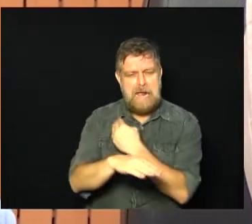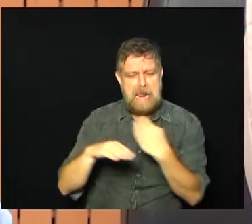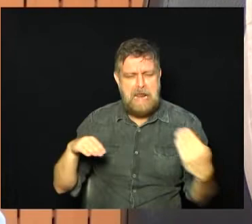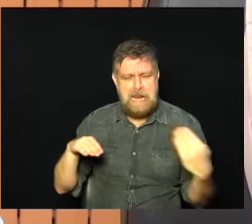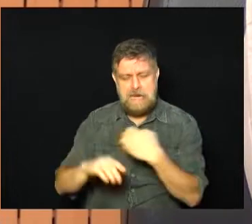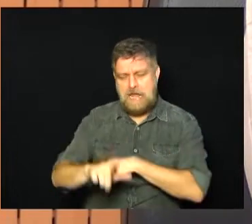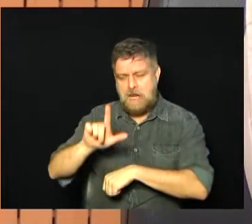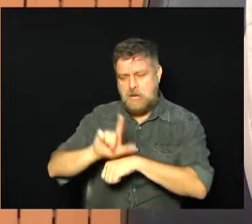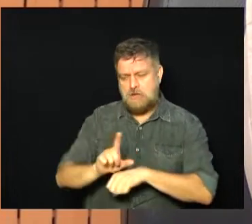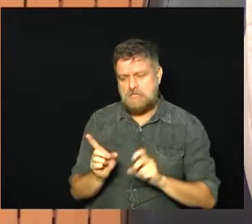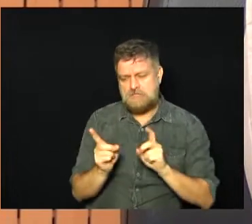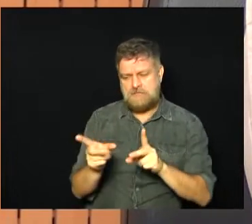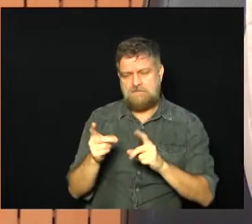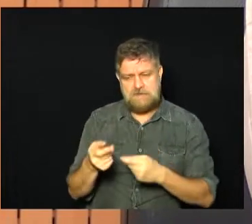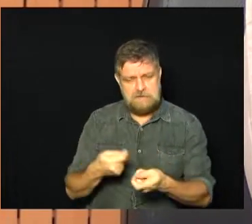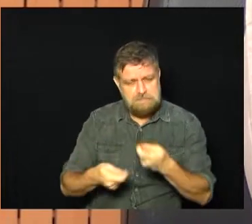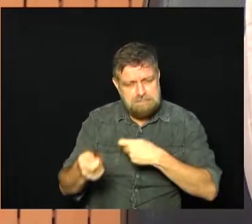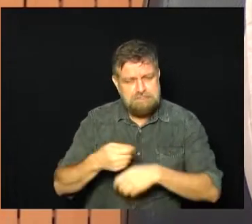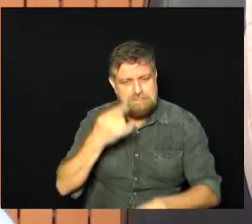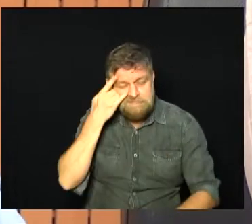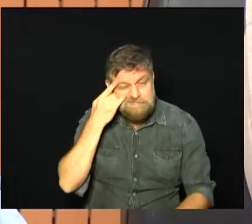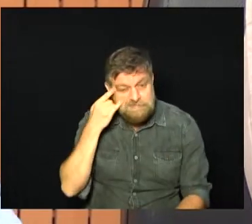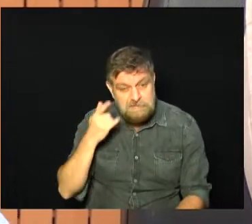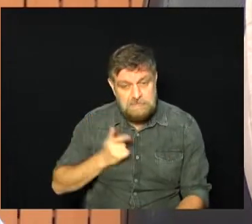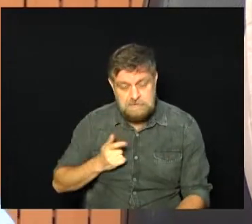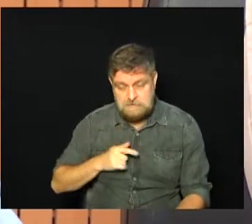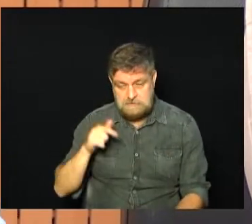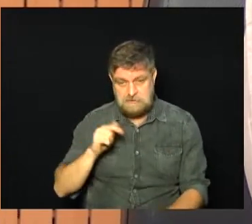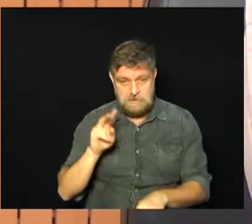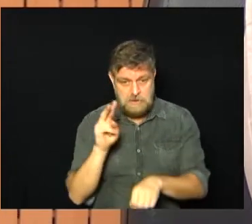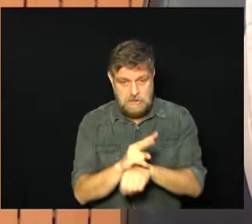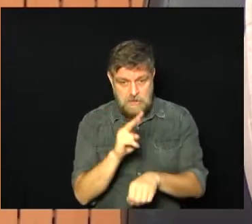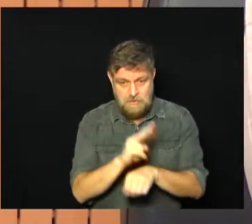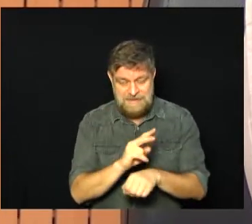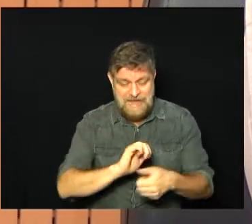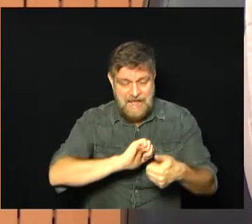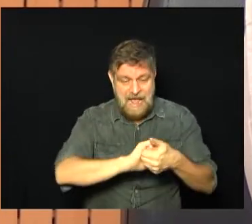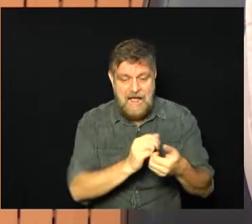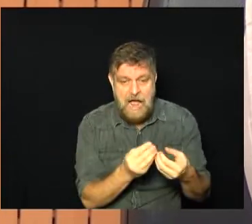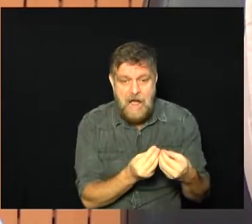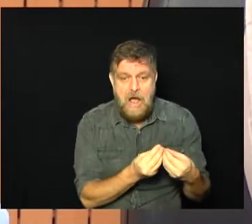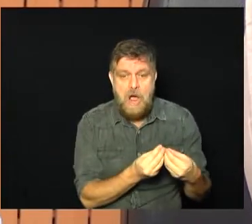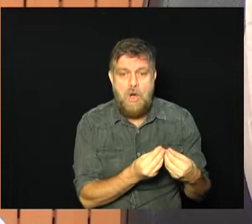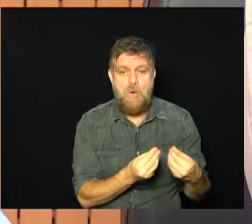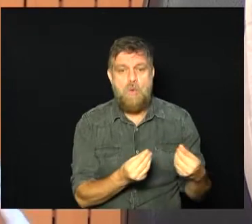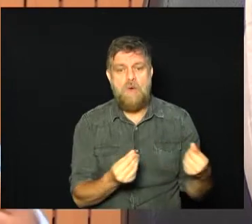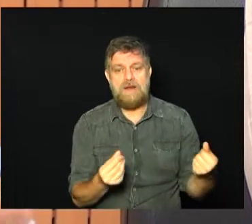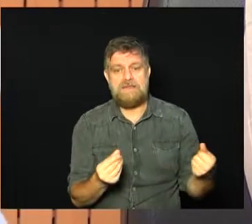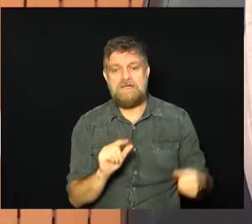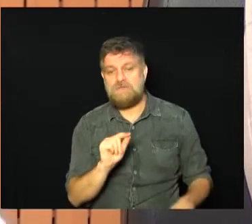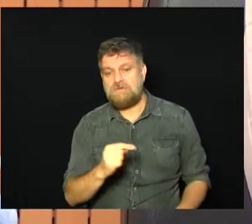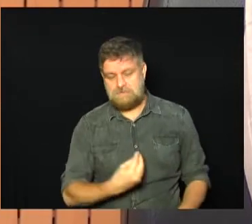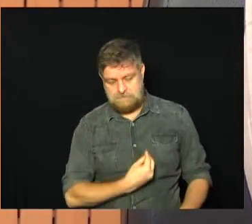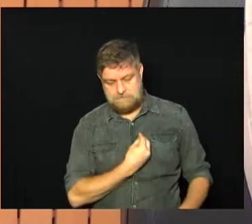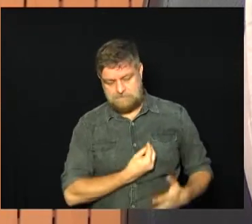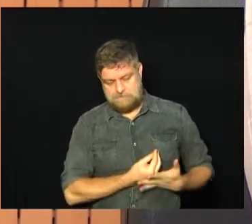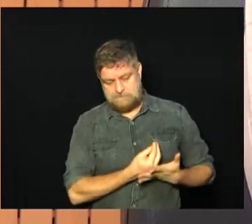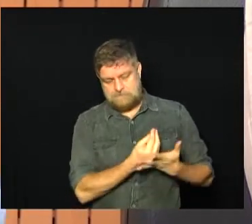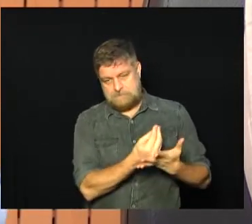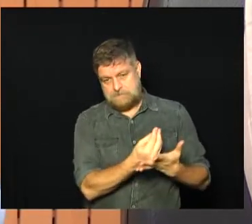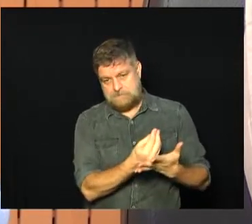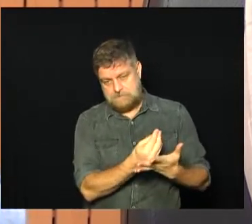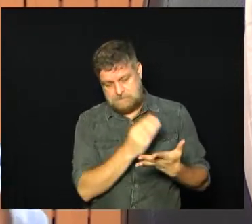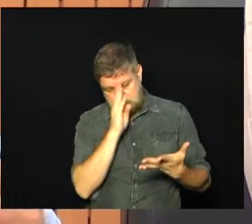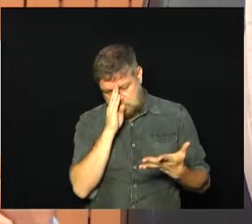comércio, né? Enfim. E preservar, obviamente, a qualidade de vida. E das